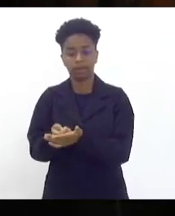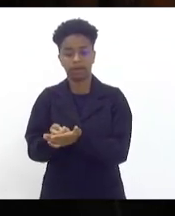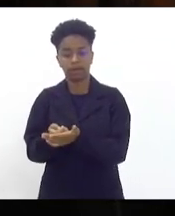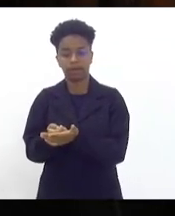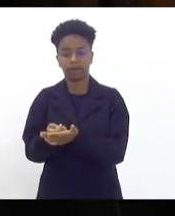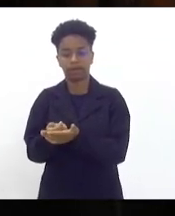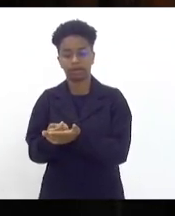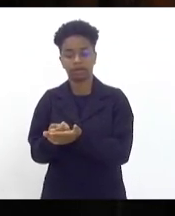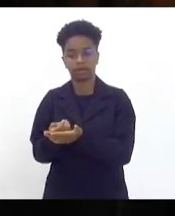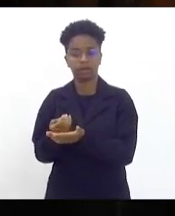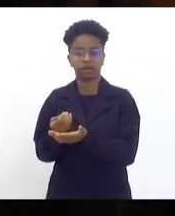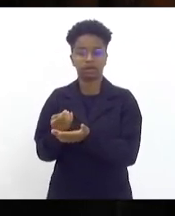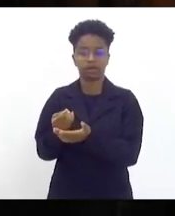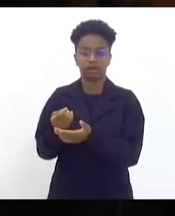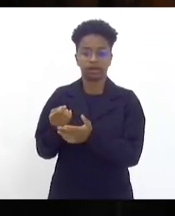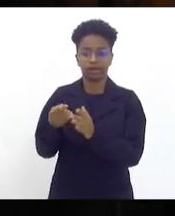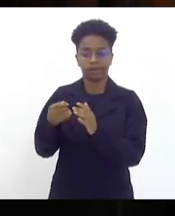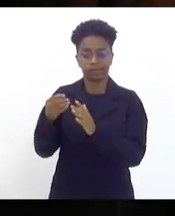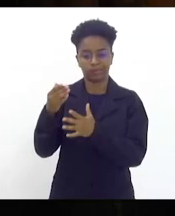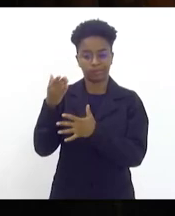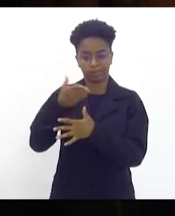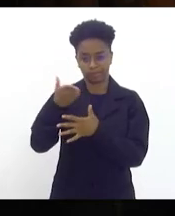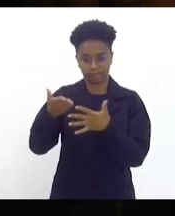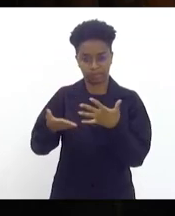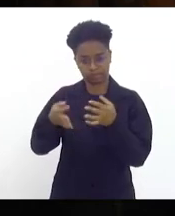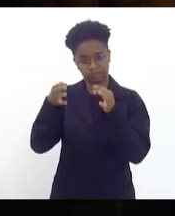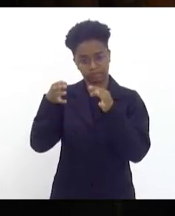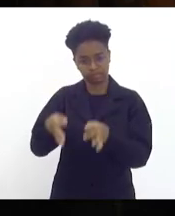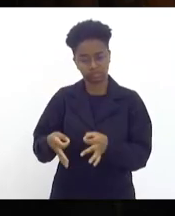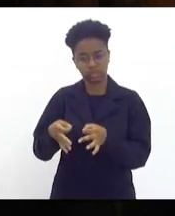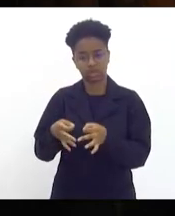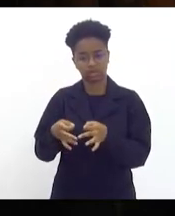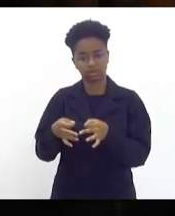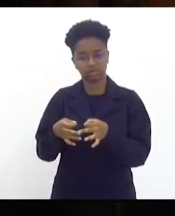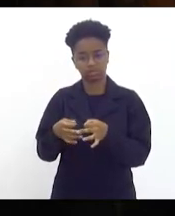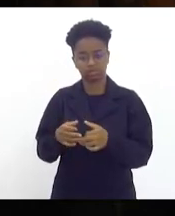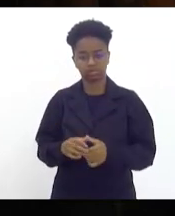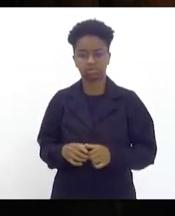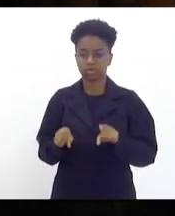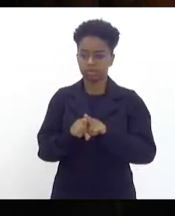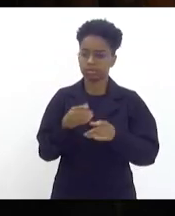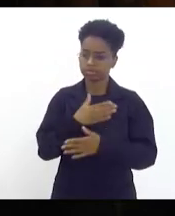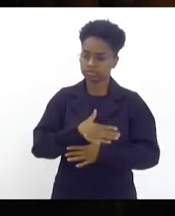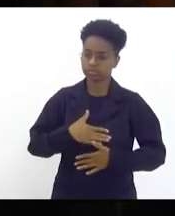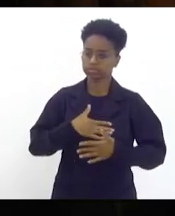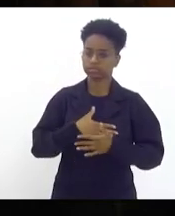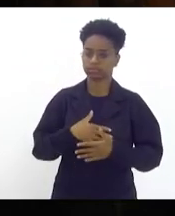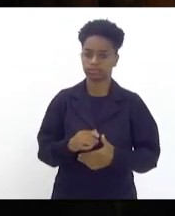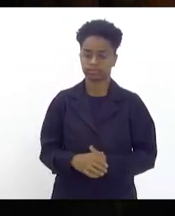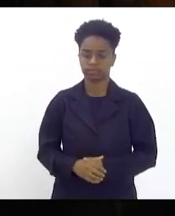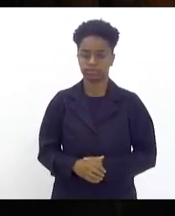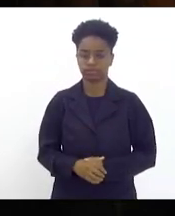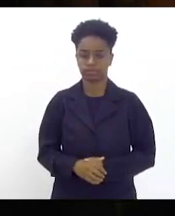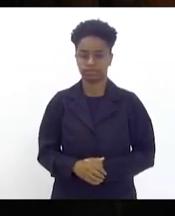contra prestação pecuniária digna legítima ou rosa